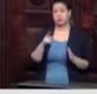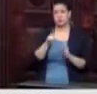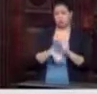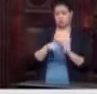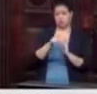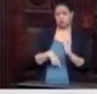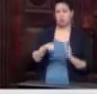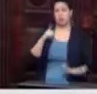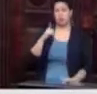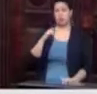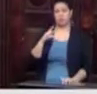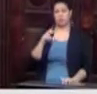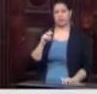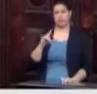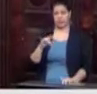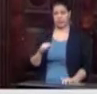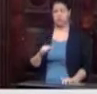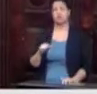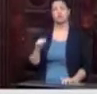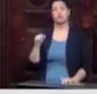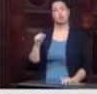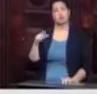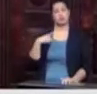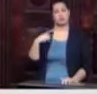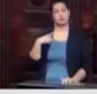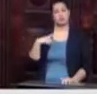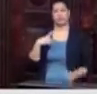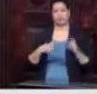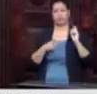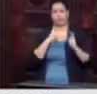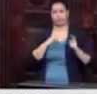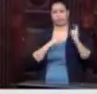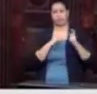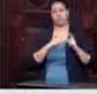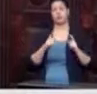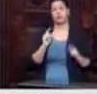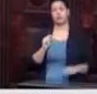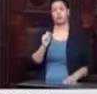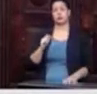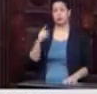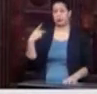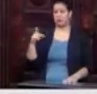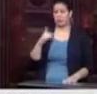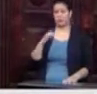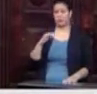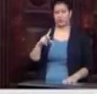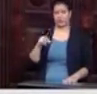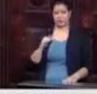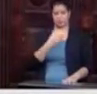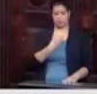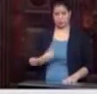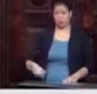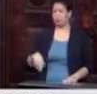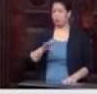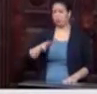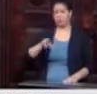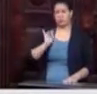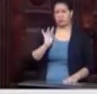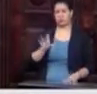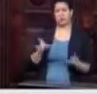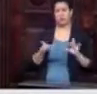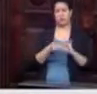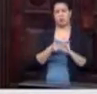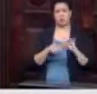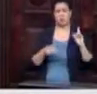na Previdência, isso não retira o debate de que a Previdência Pública, ela não é só uma relação entre